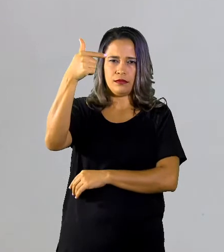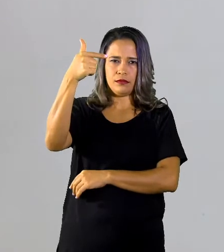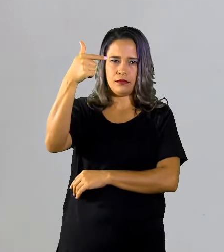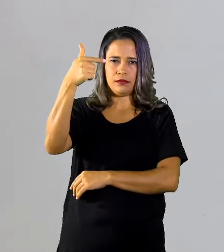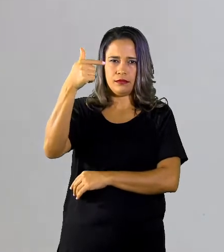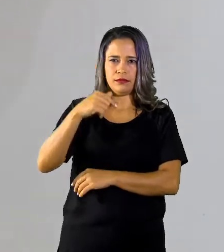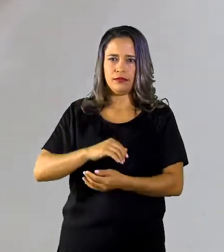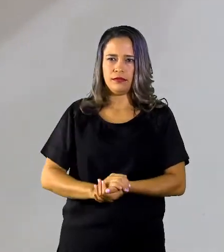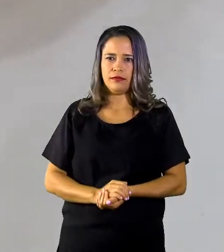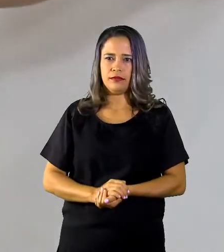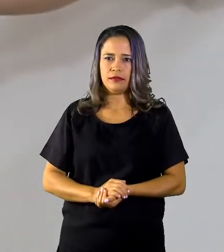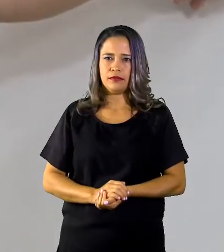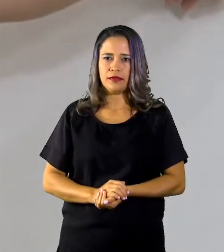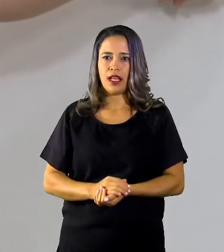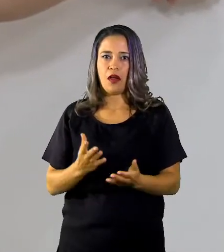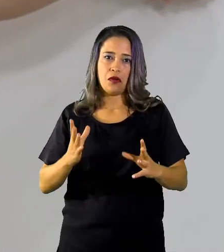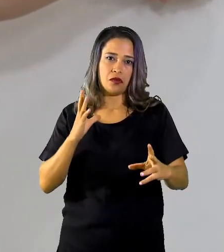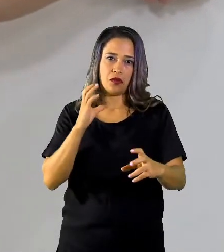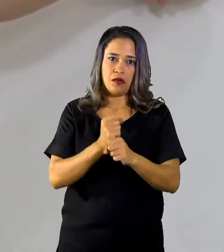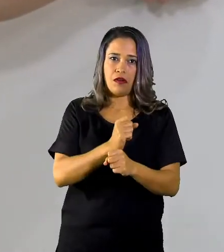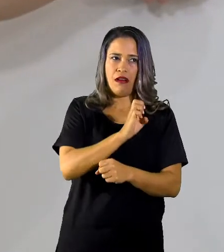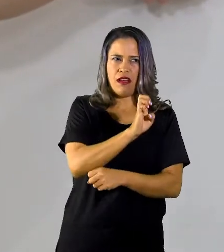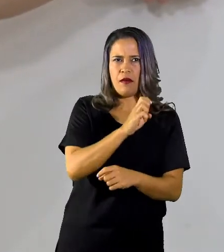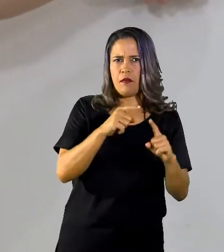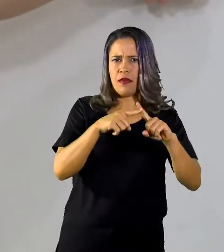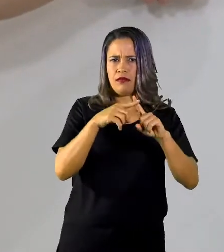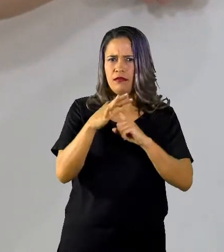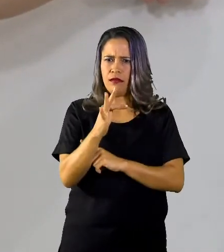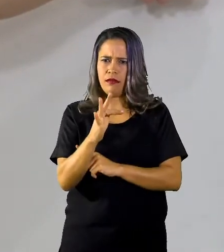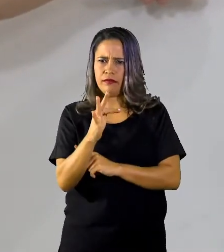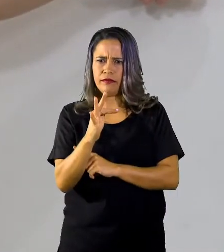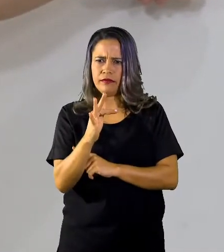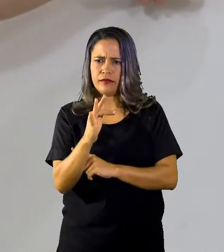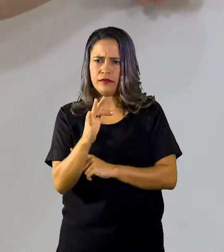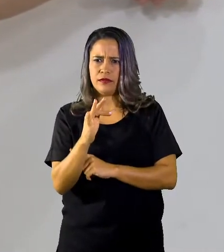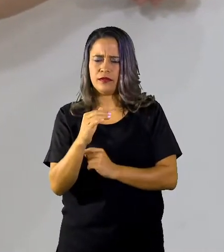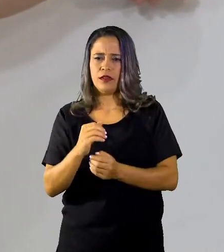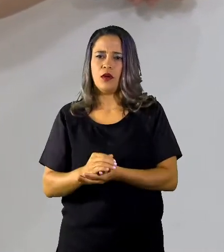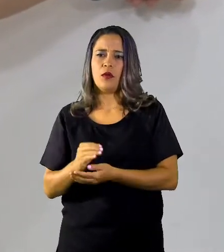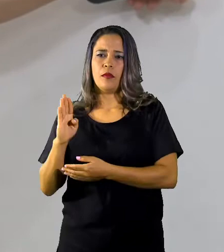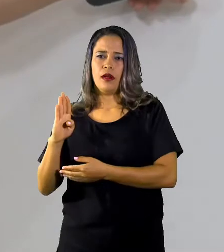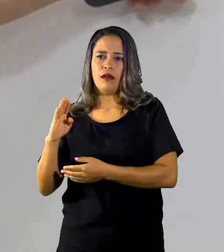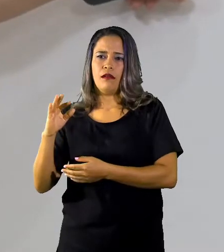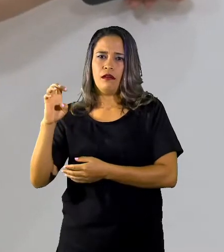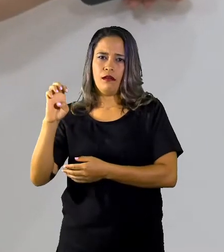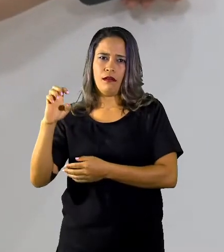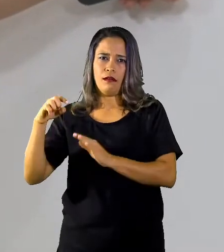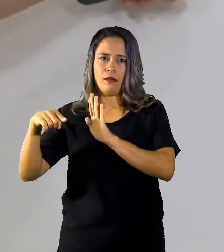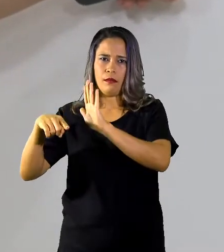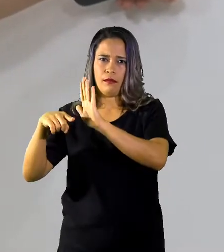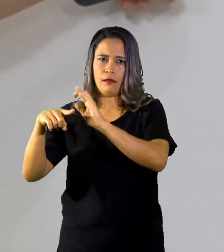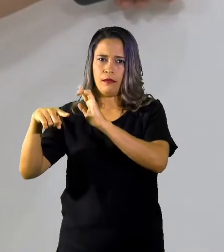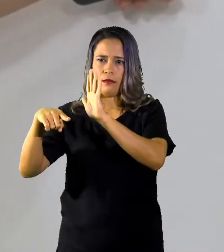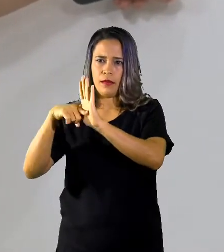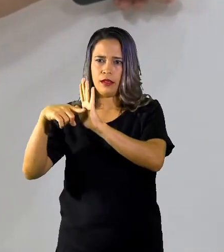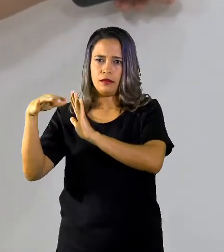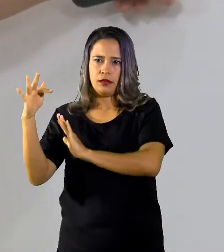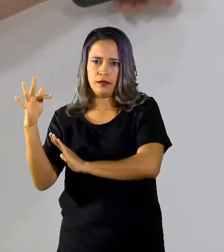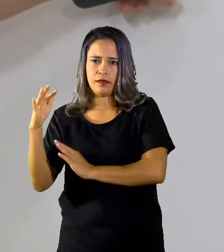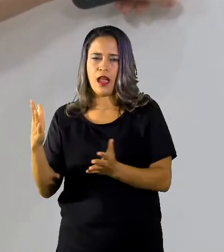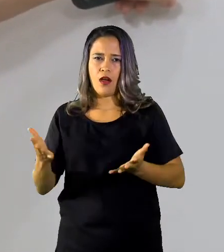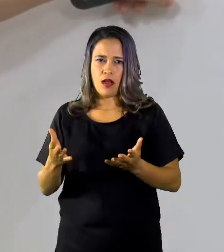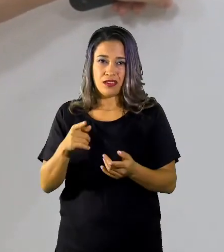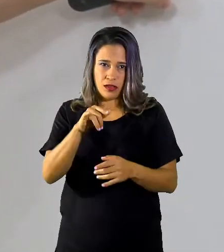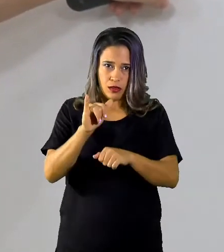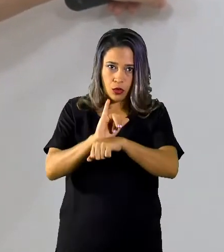E mais F e E menos F. Pessoal, se você estiver me assistindo no YouTube, eu quero que você faça então uma coisinha. Pausa o vídeo